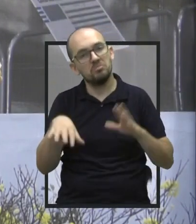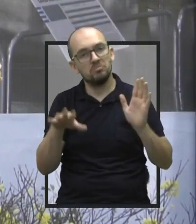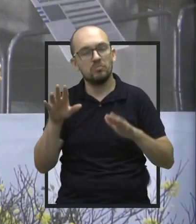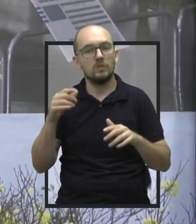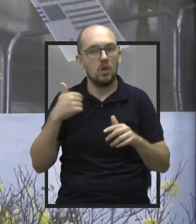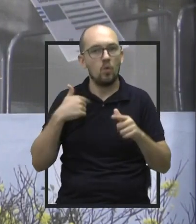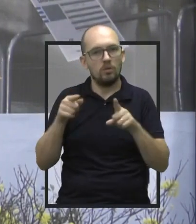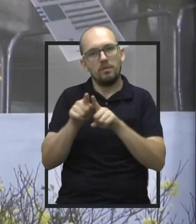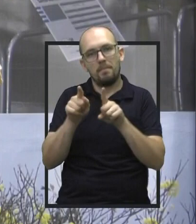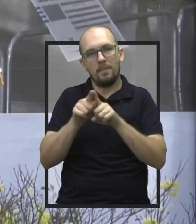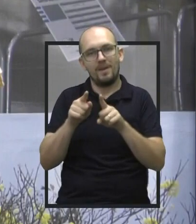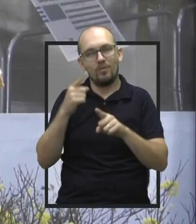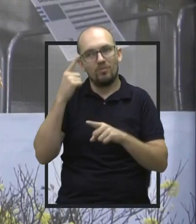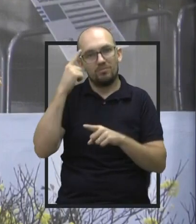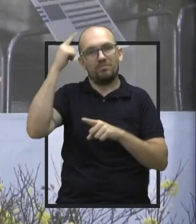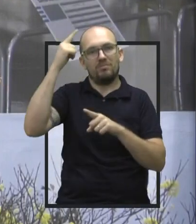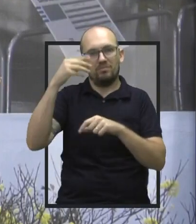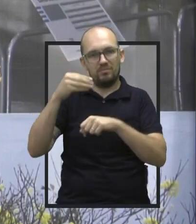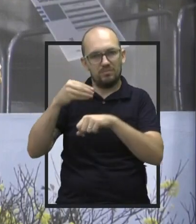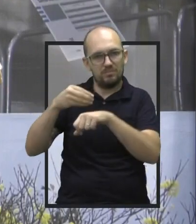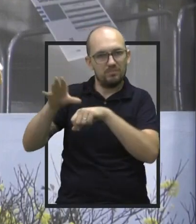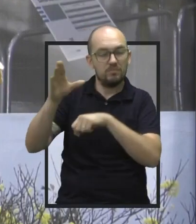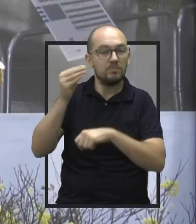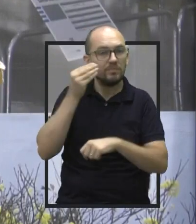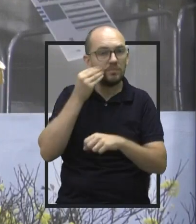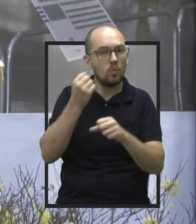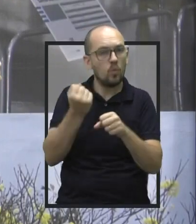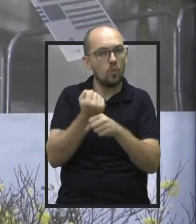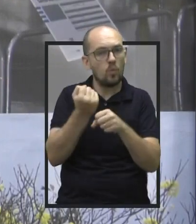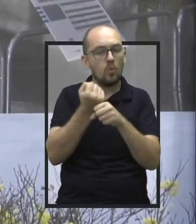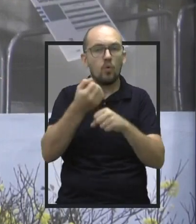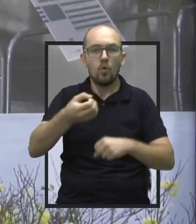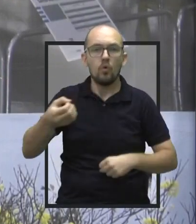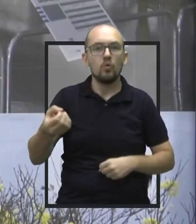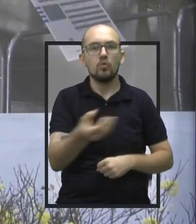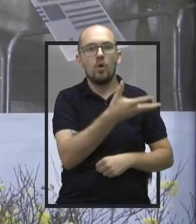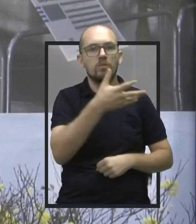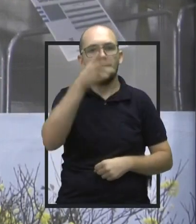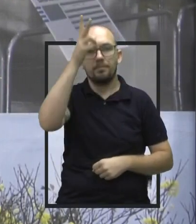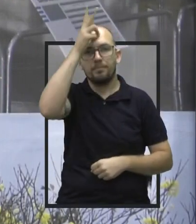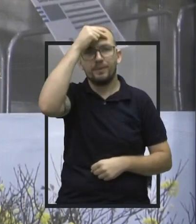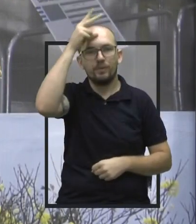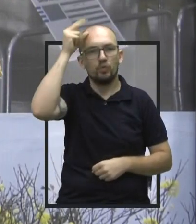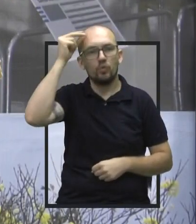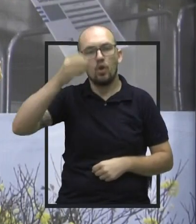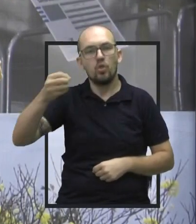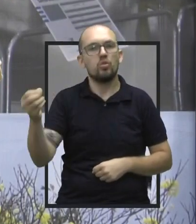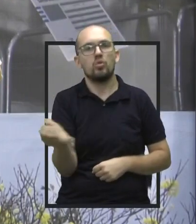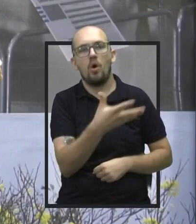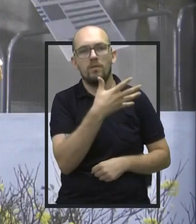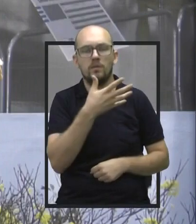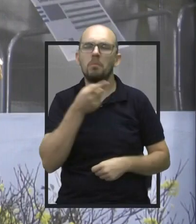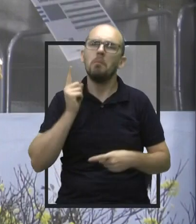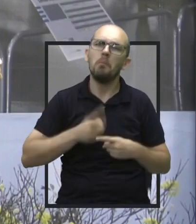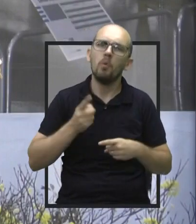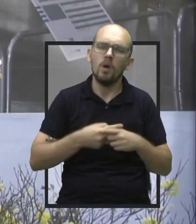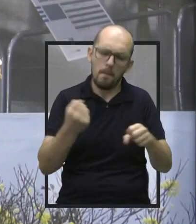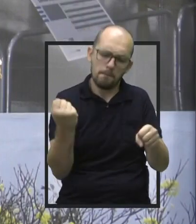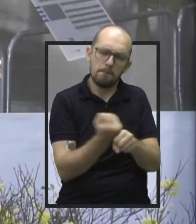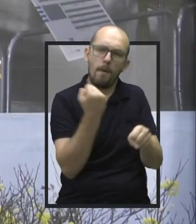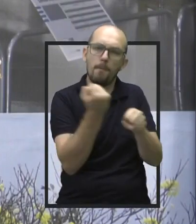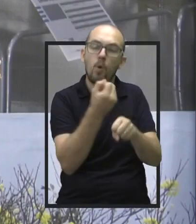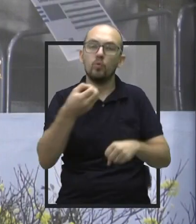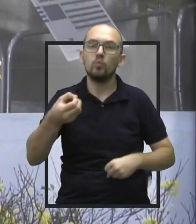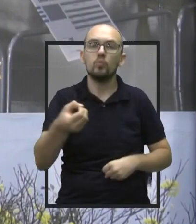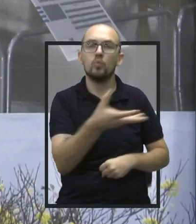lancei até a ideia da possibilidade de uma construção de uma nova prefeitura, Ângelo. Por quê? Essa construção de uma